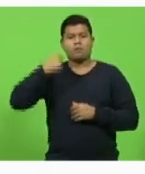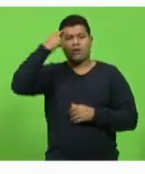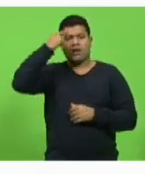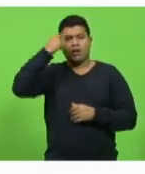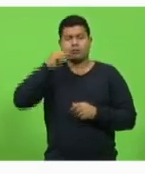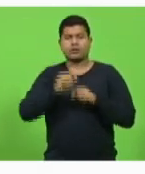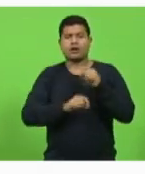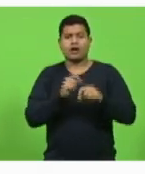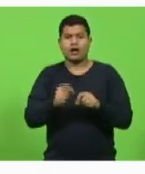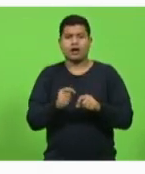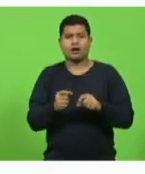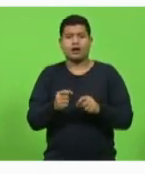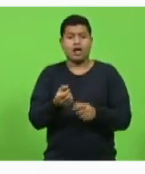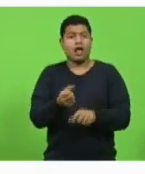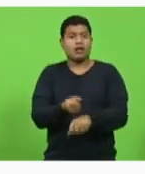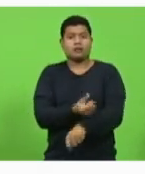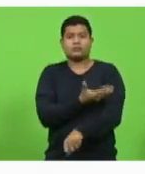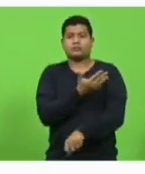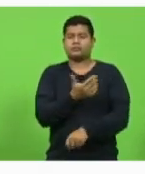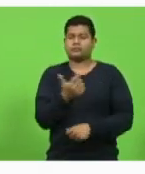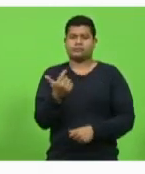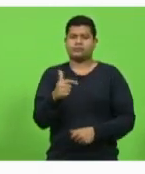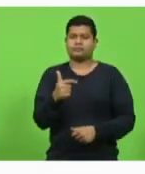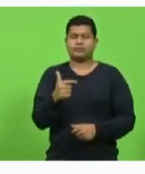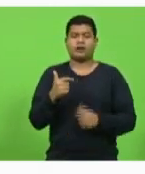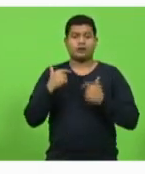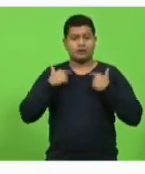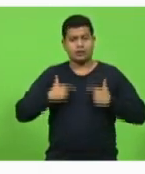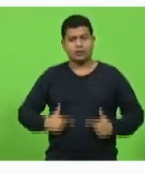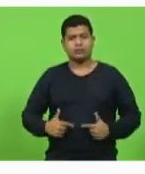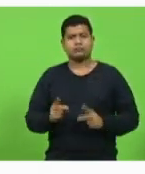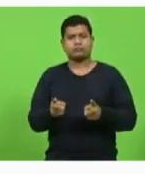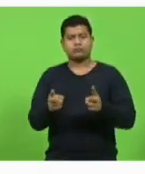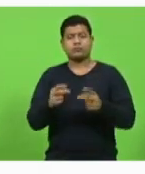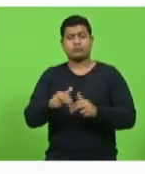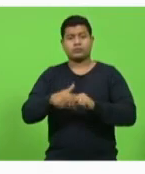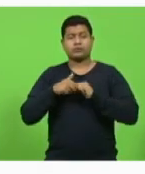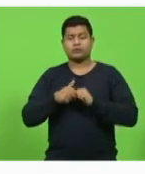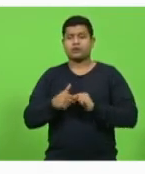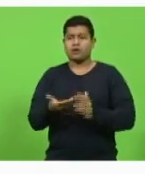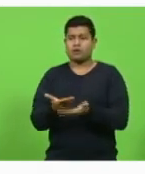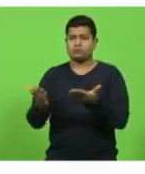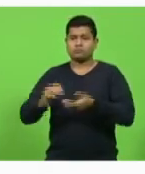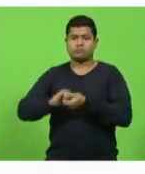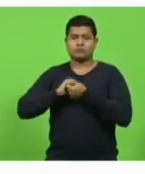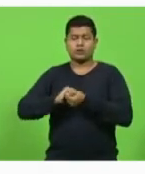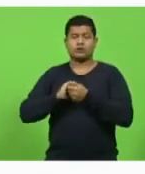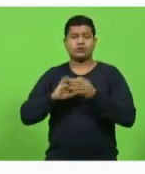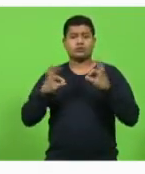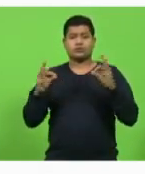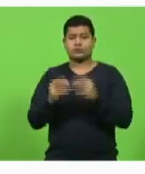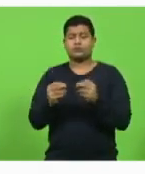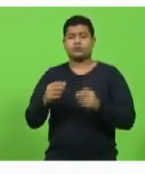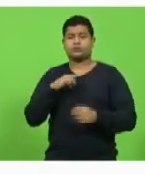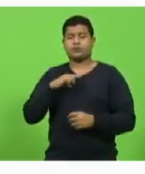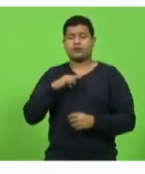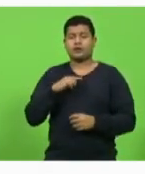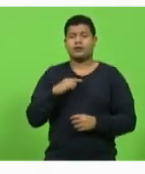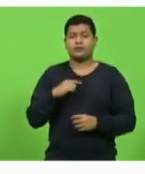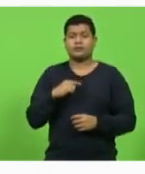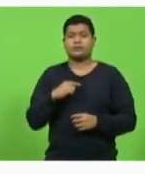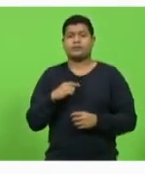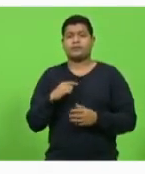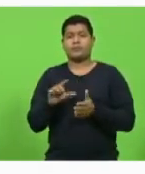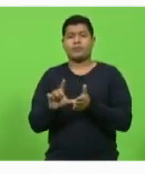todo e qualquer magistrado. E, por isso, eu cumprimento a todos os magistrados que tiveram oportunidade de me